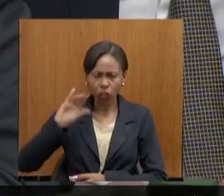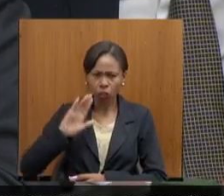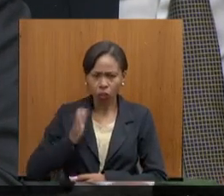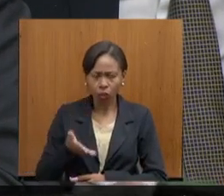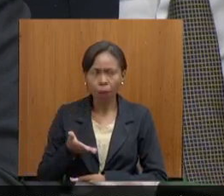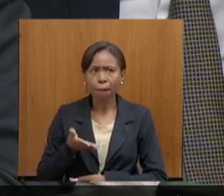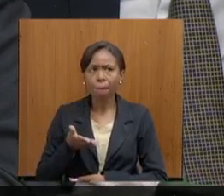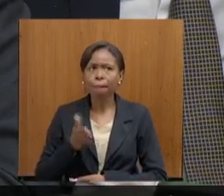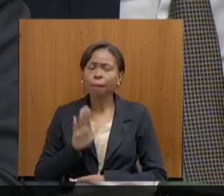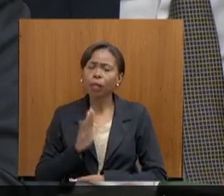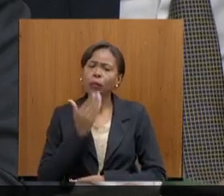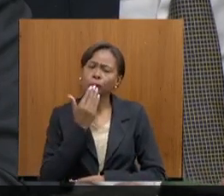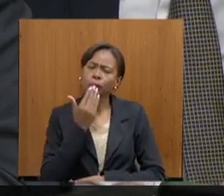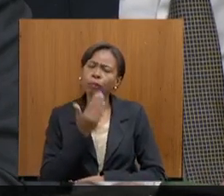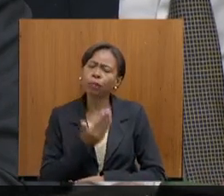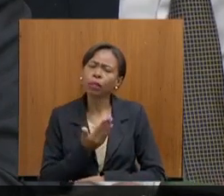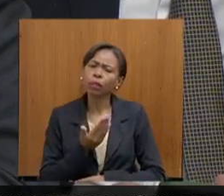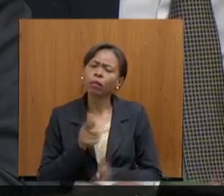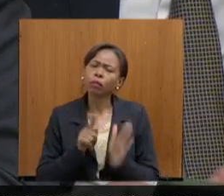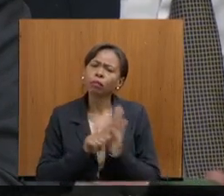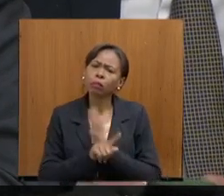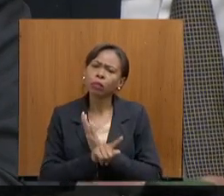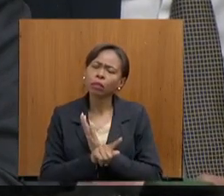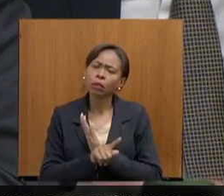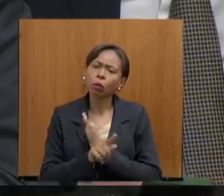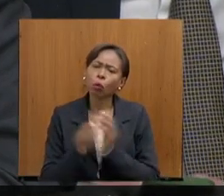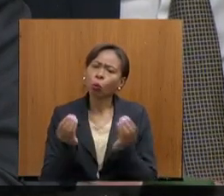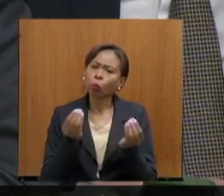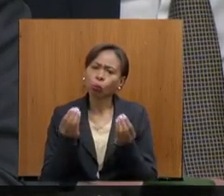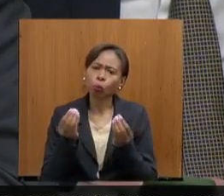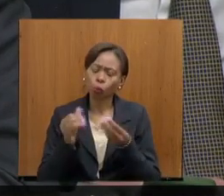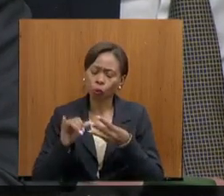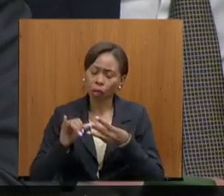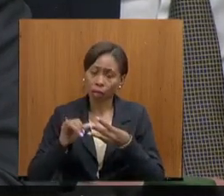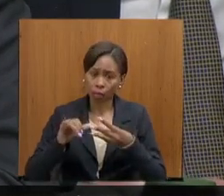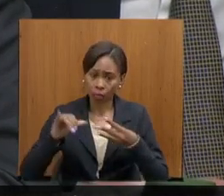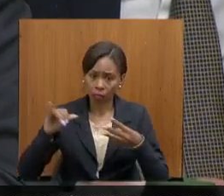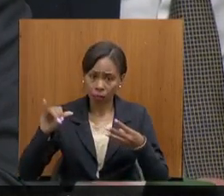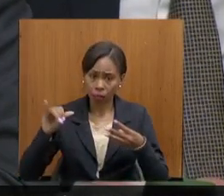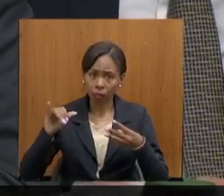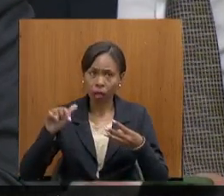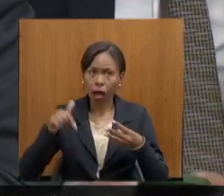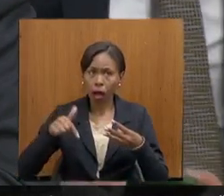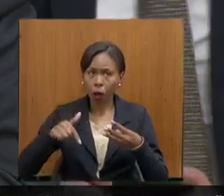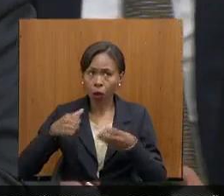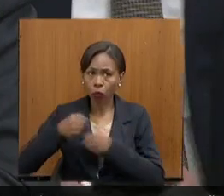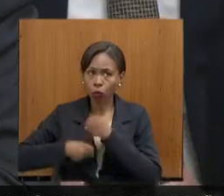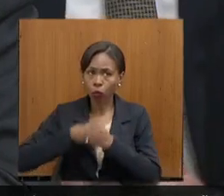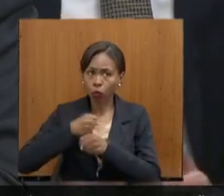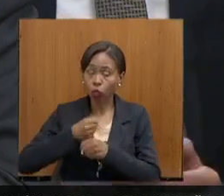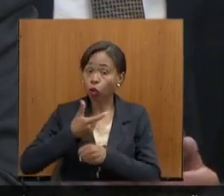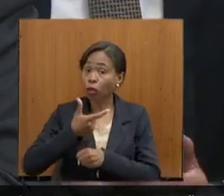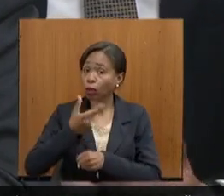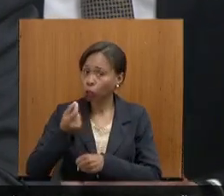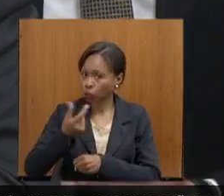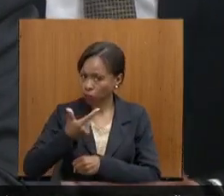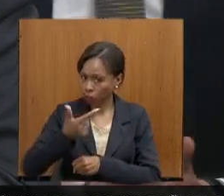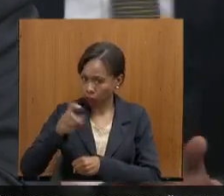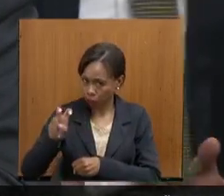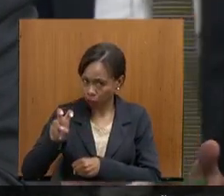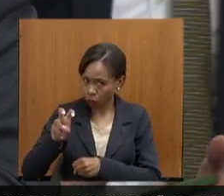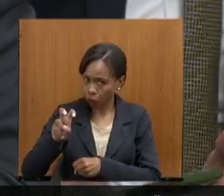eu gostaria de saber como a Cemig né Pode agora 2025 participar